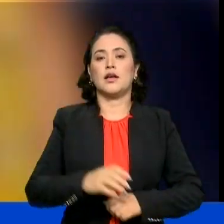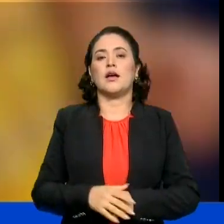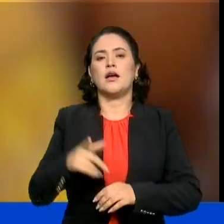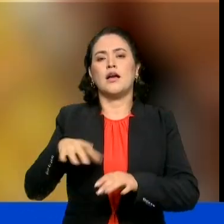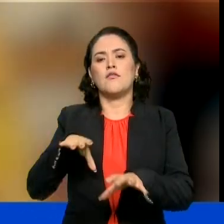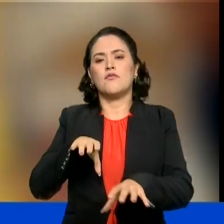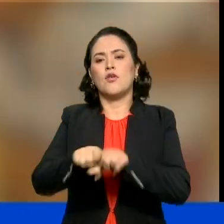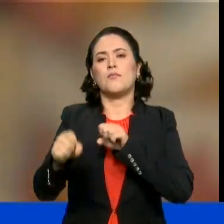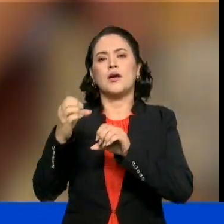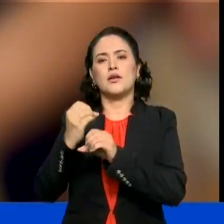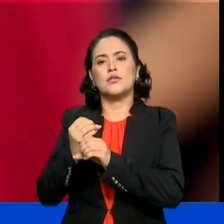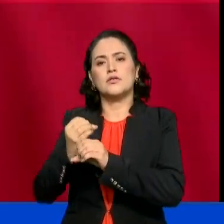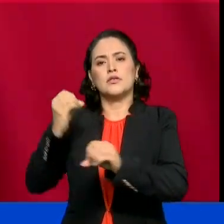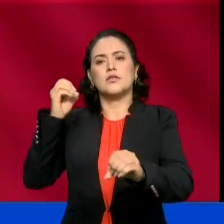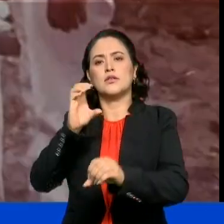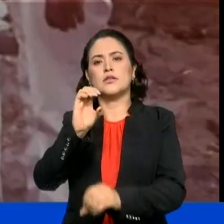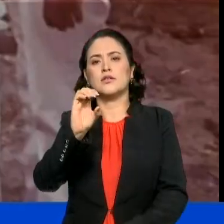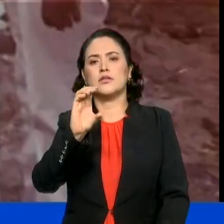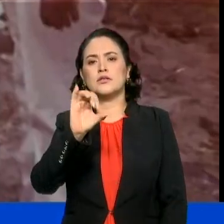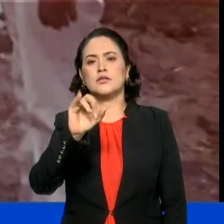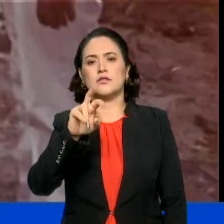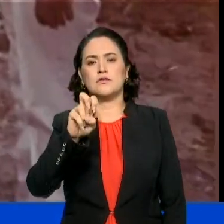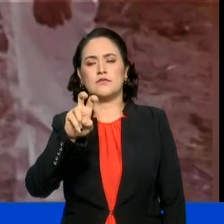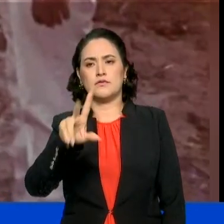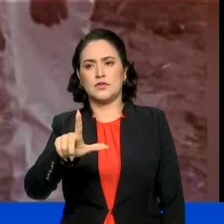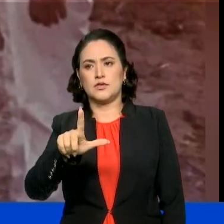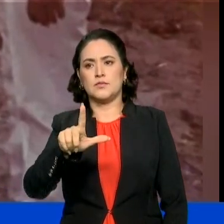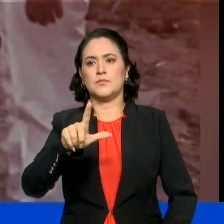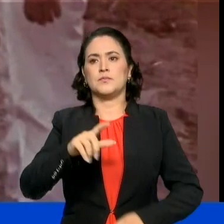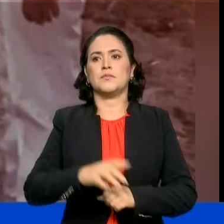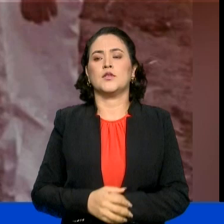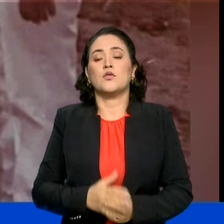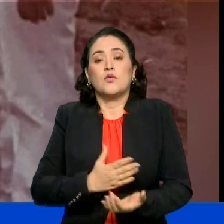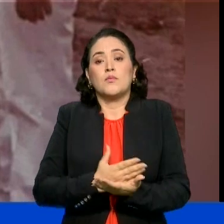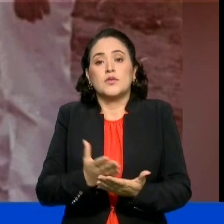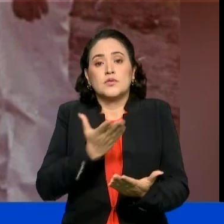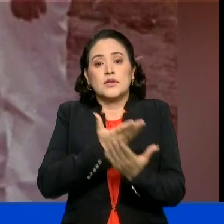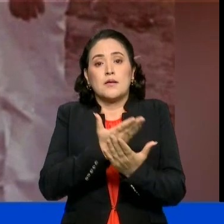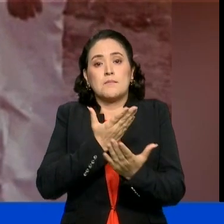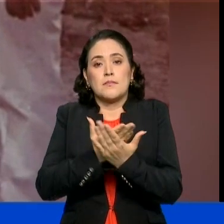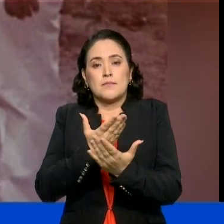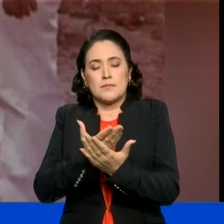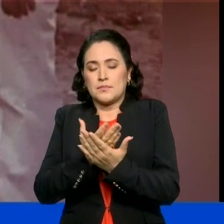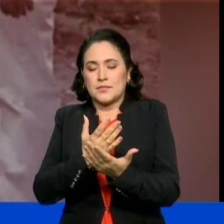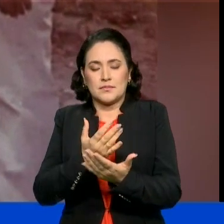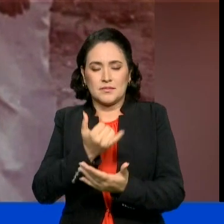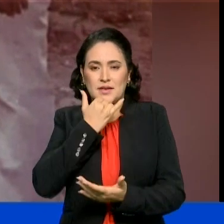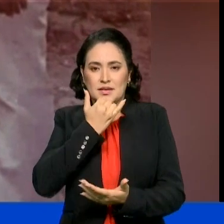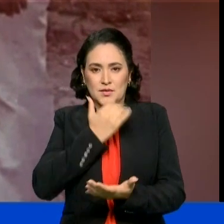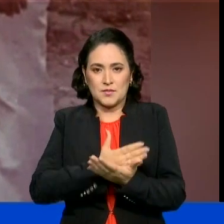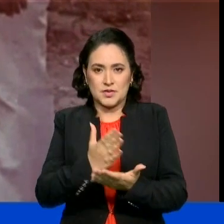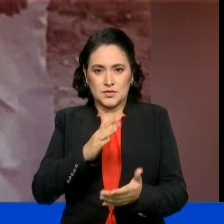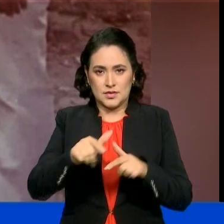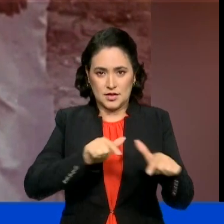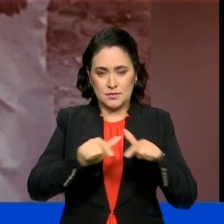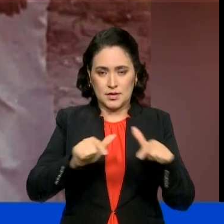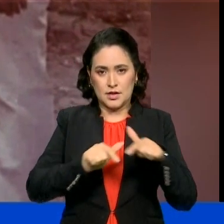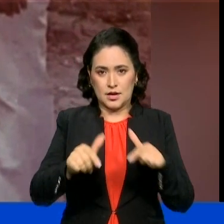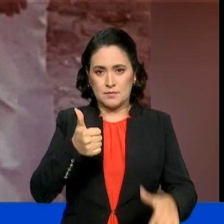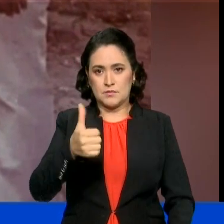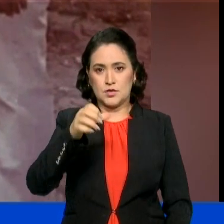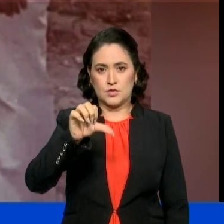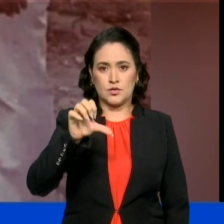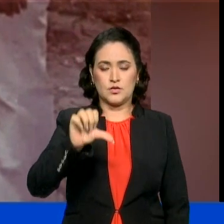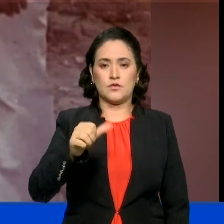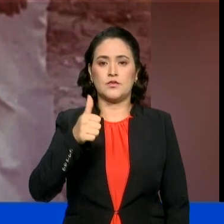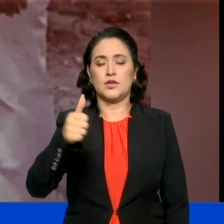antiga Escola de Engenharia do Maranhão, e iniciou sua carreira profissional em 1981 como diretor técnico da